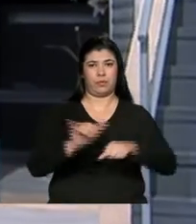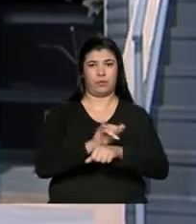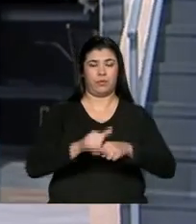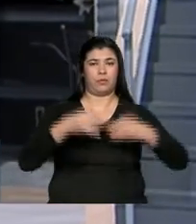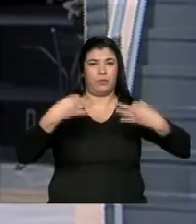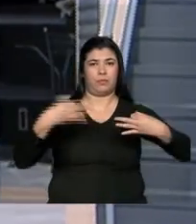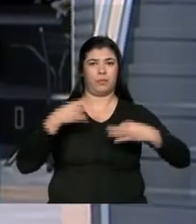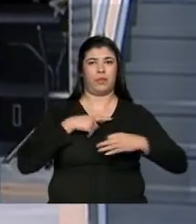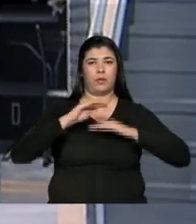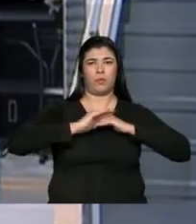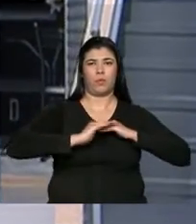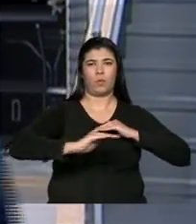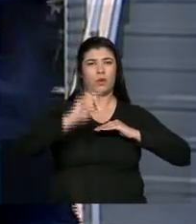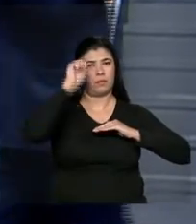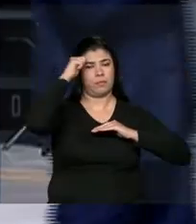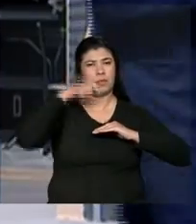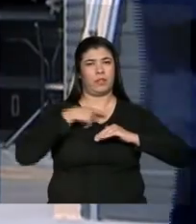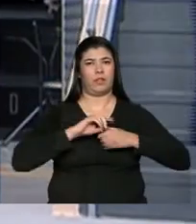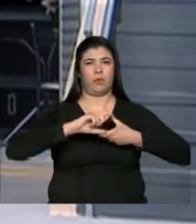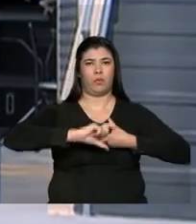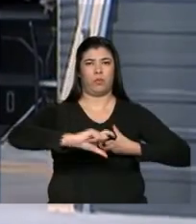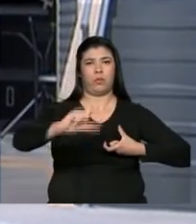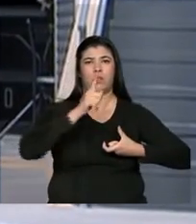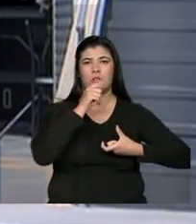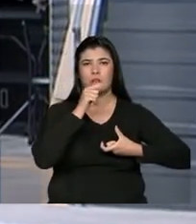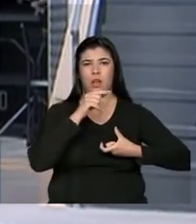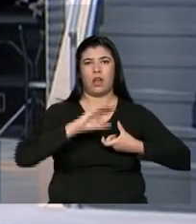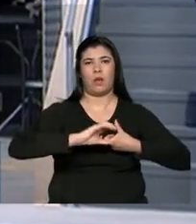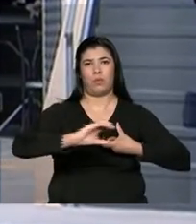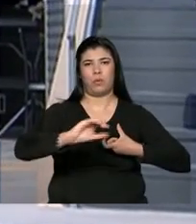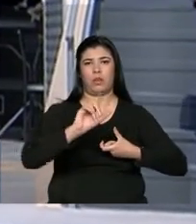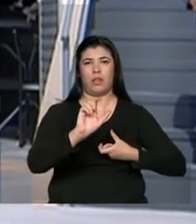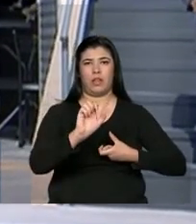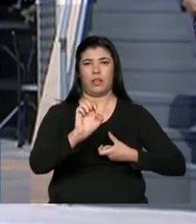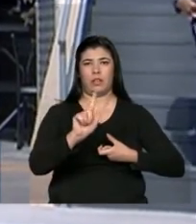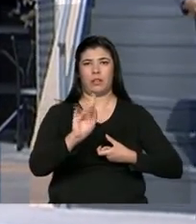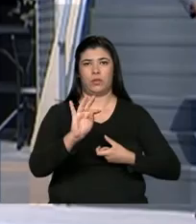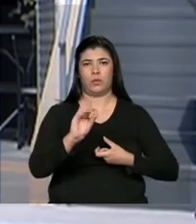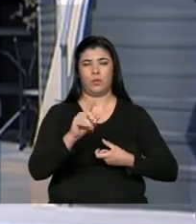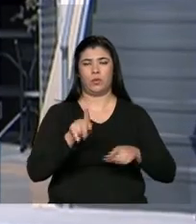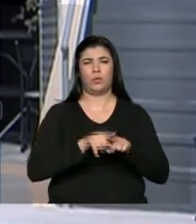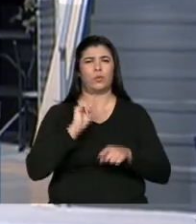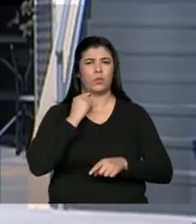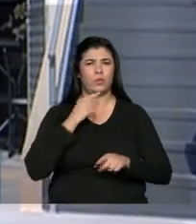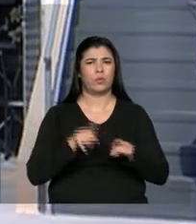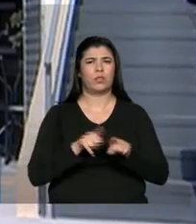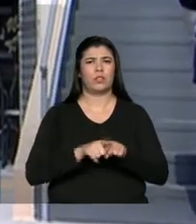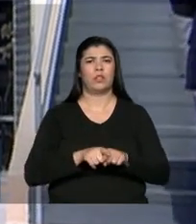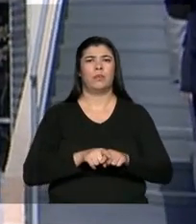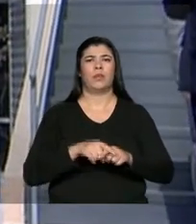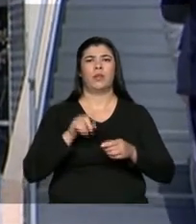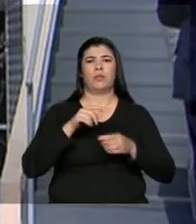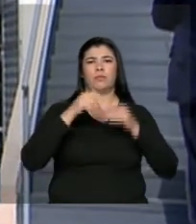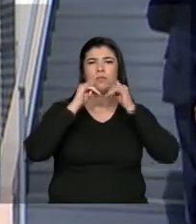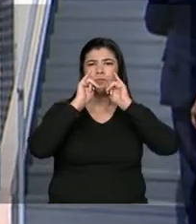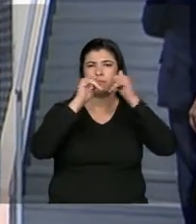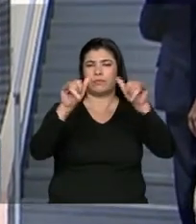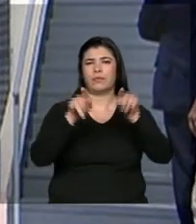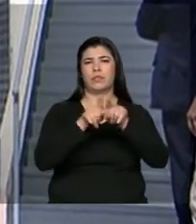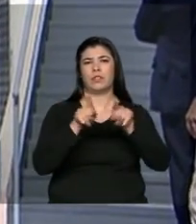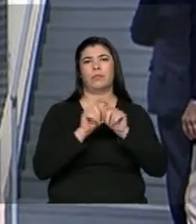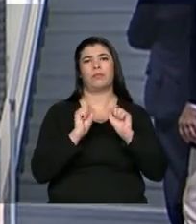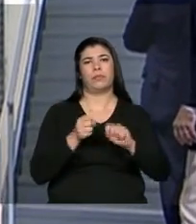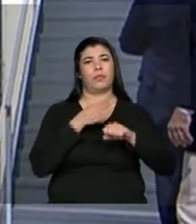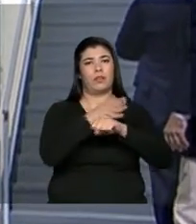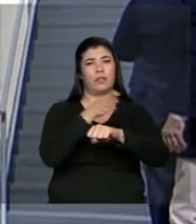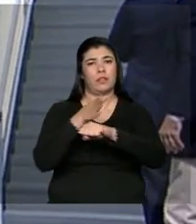pavimentação redes de água esgotamento sanitário drenagem energia elétrica e disponibilidade